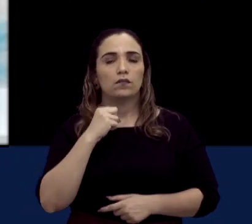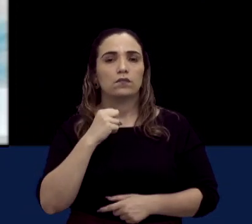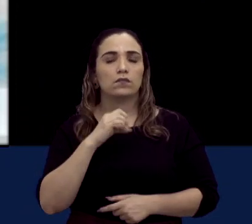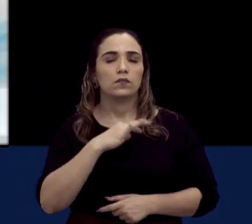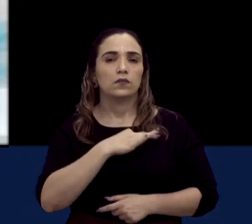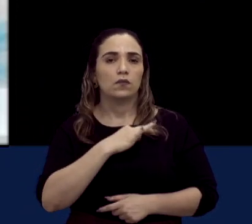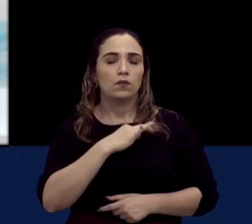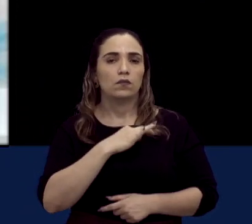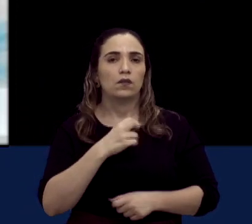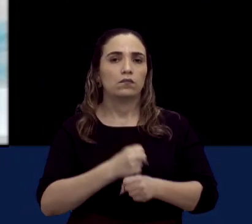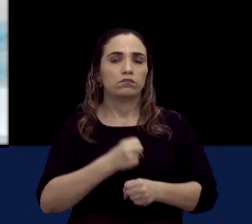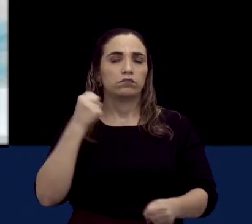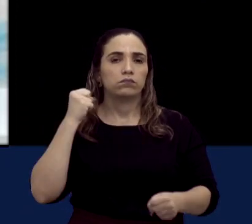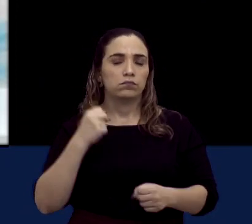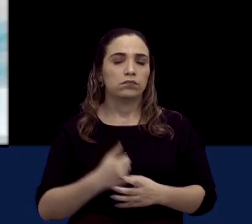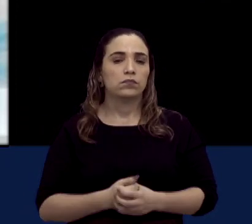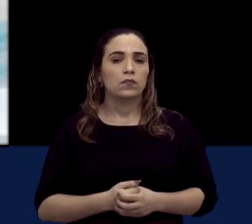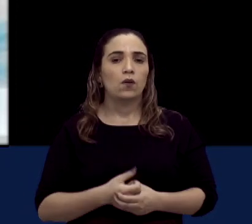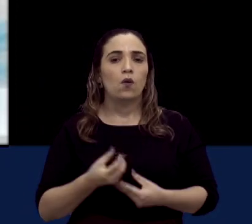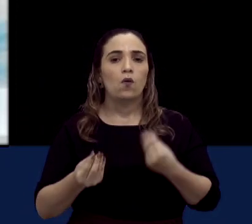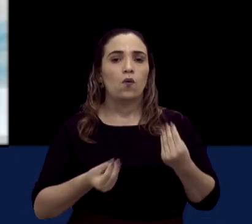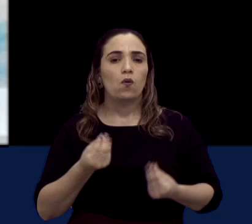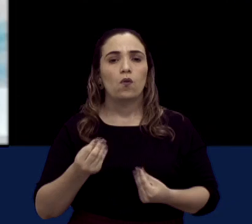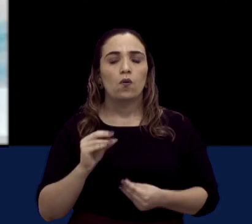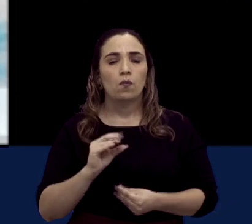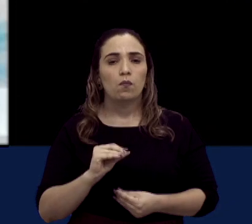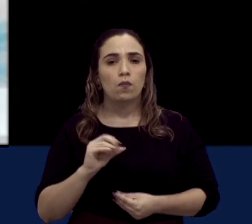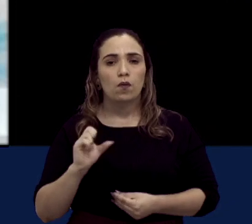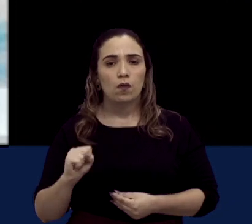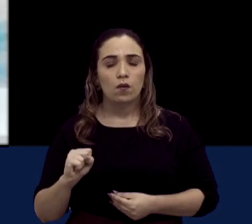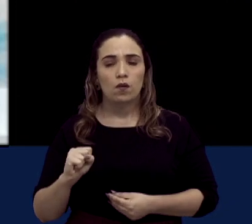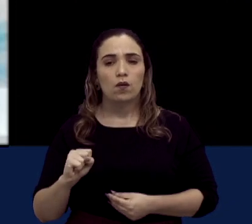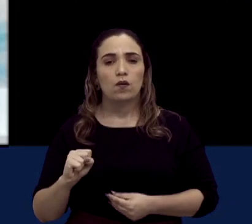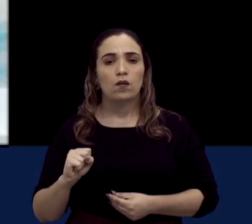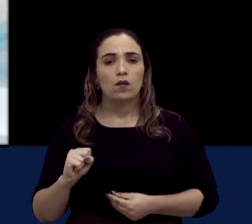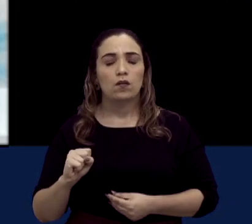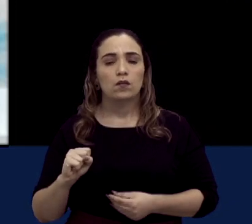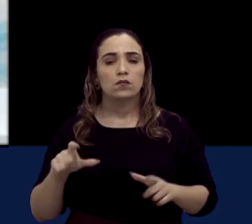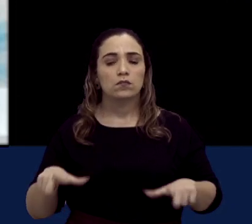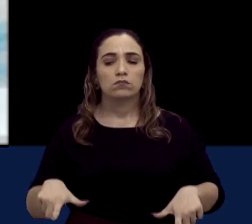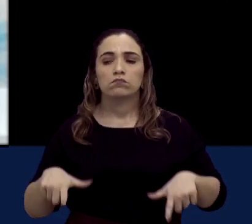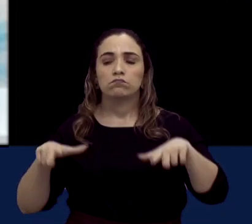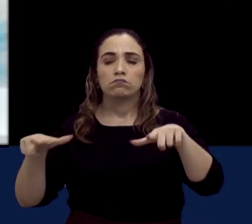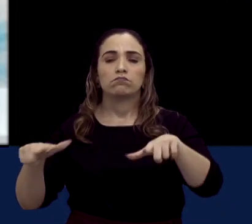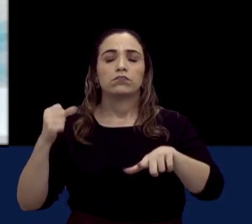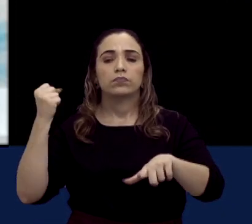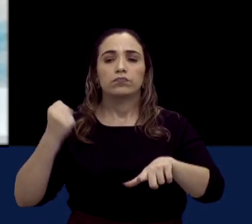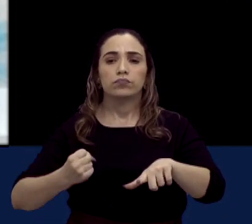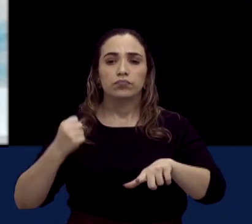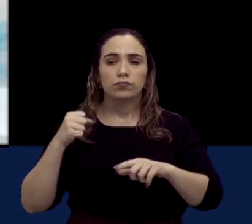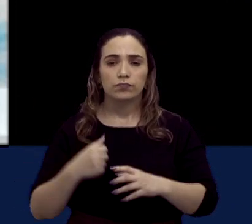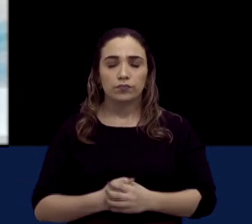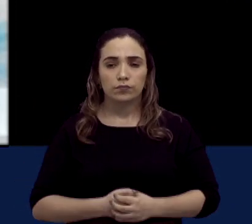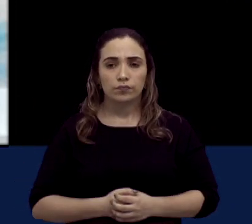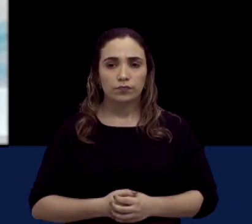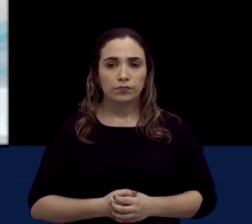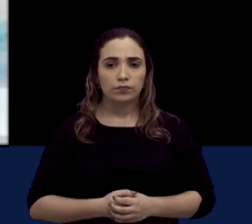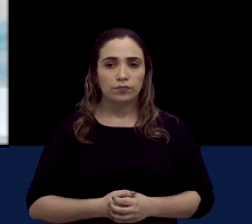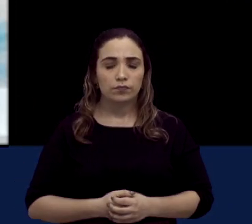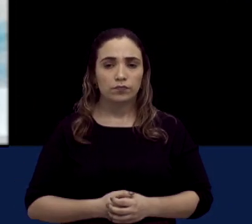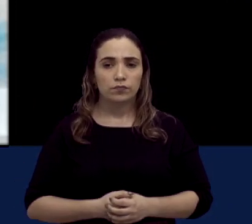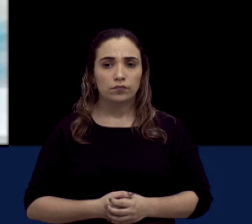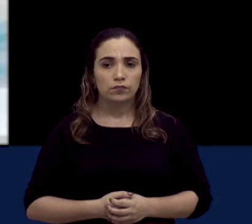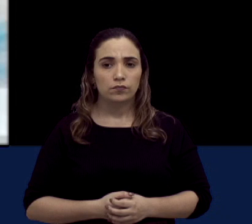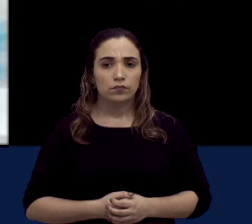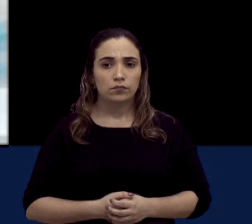E como é concedido o título de organização social para uma instituição? Porque a organização social, ela é